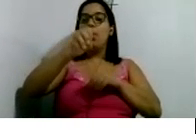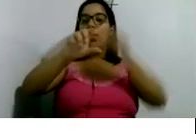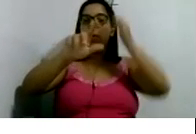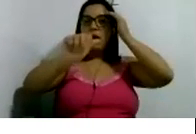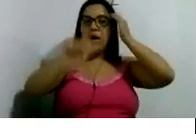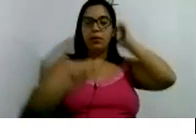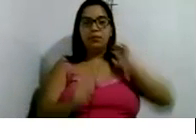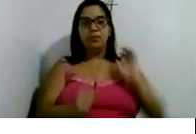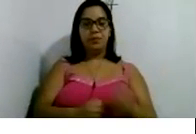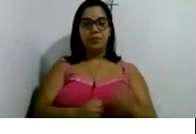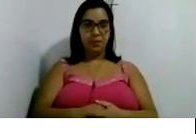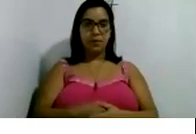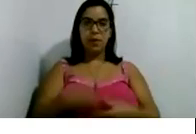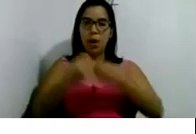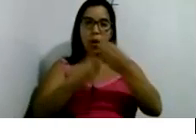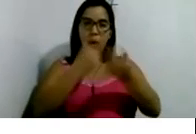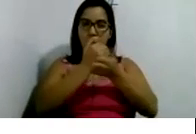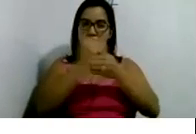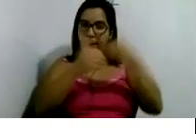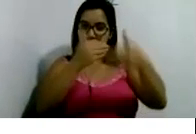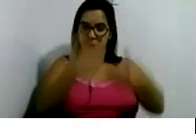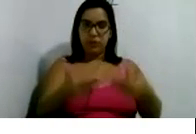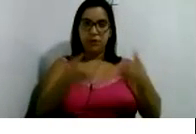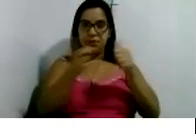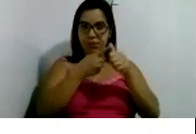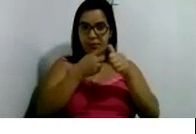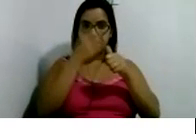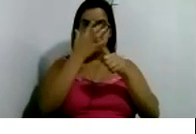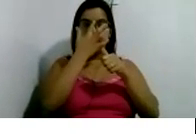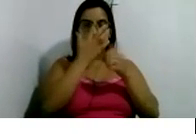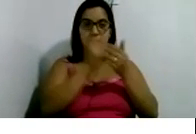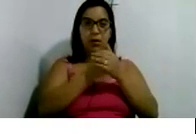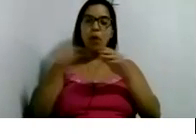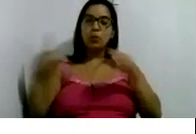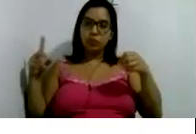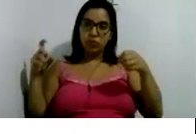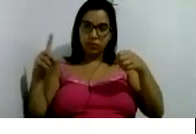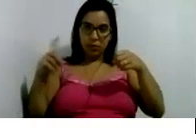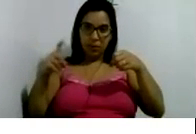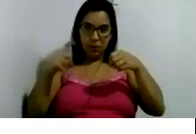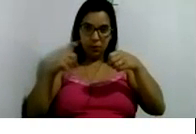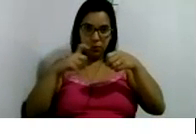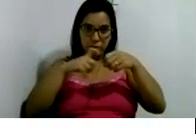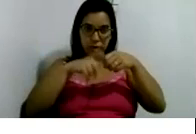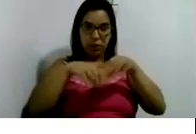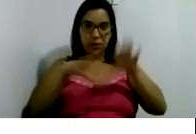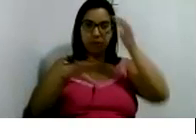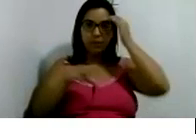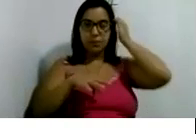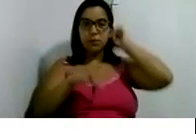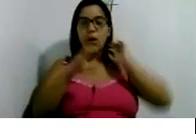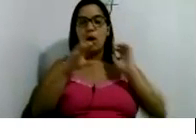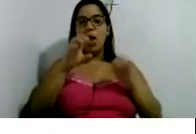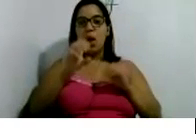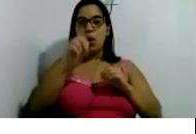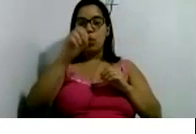Então, quais são as fases da fecundação? Primeiro, a gente tem passagem dos espermatozoides através da corona